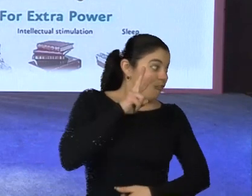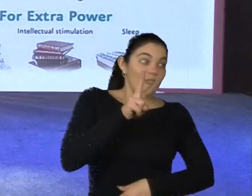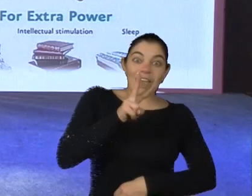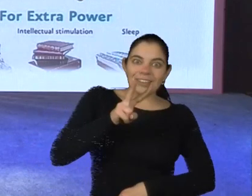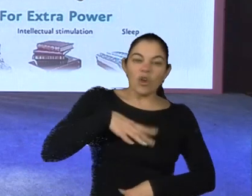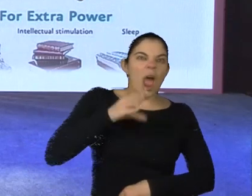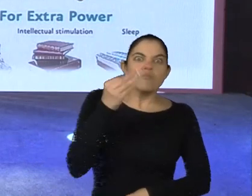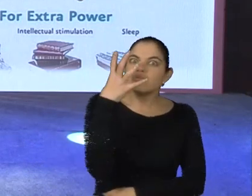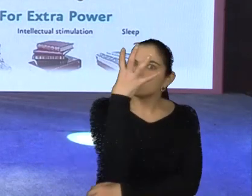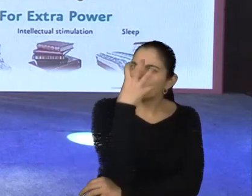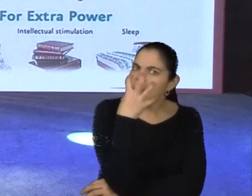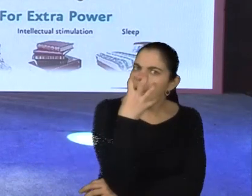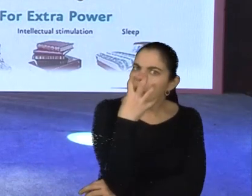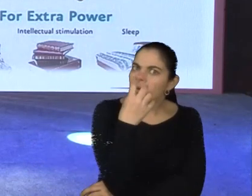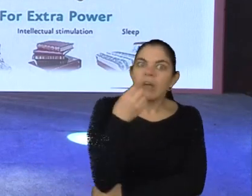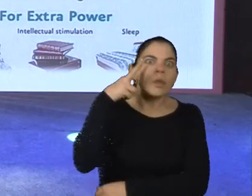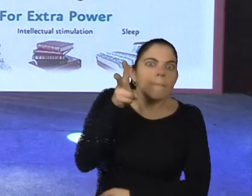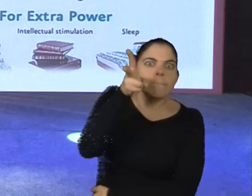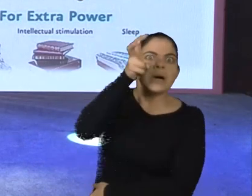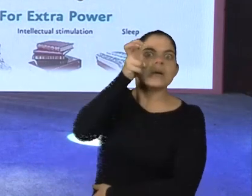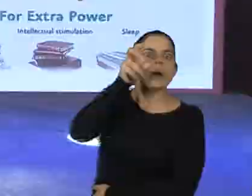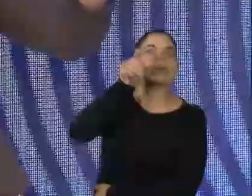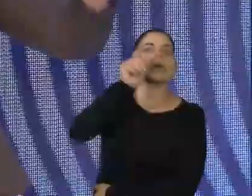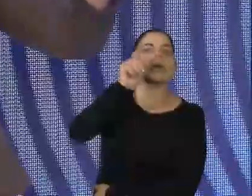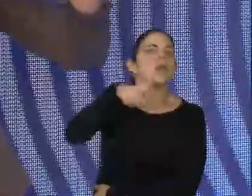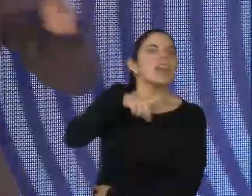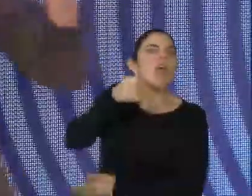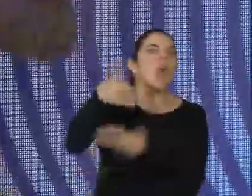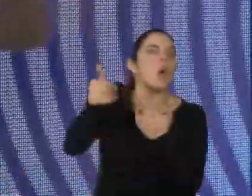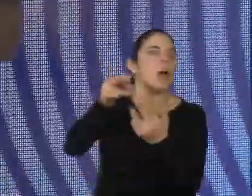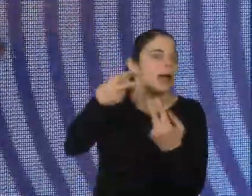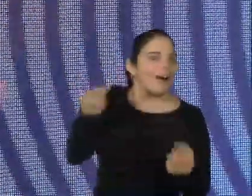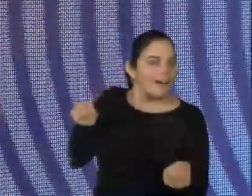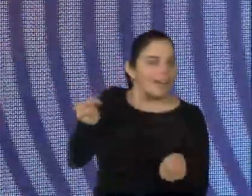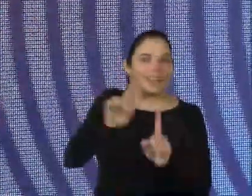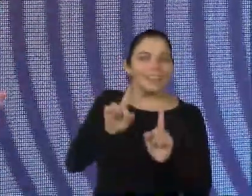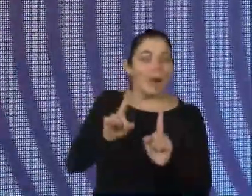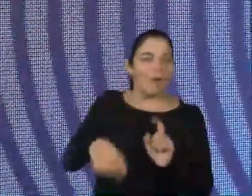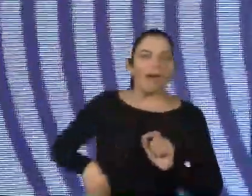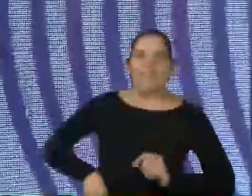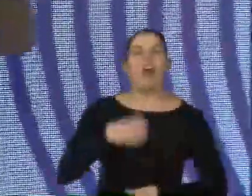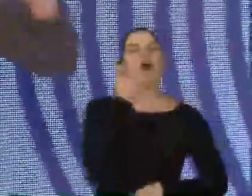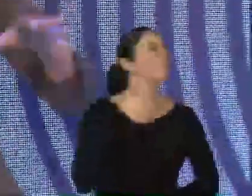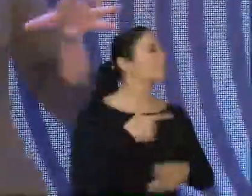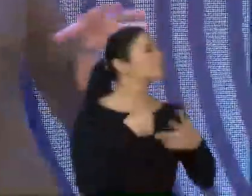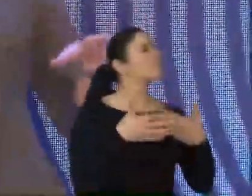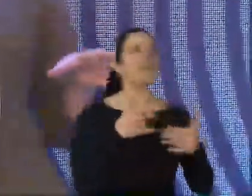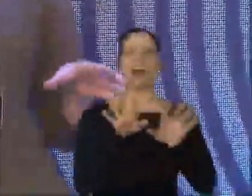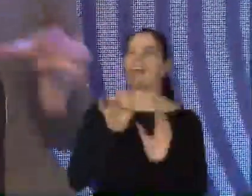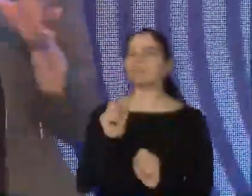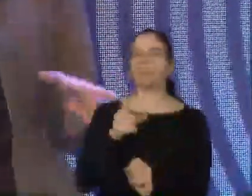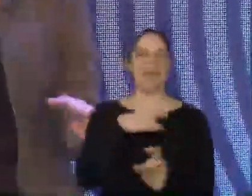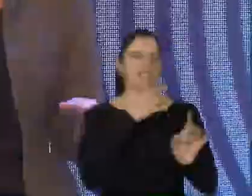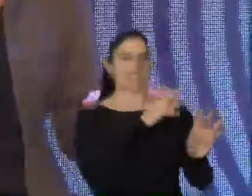bem séria? Vocês estão percebendo que não é qualquer coisinha? Ah, vou comer mesmo qualquer coisa que... Ah, isso aí é muito exagero